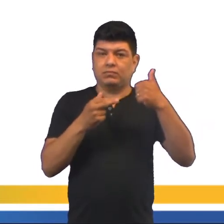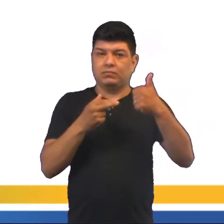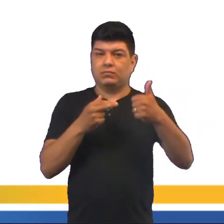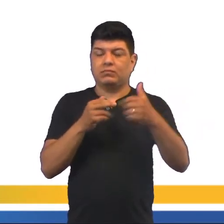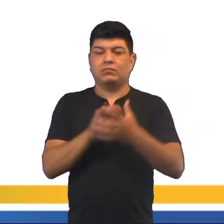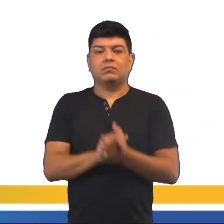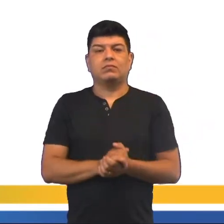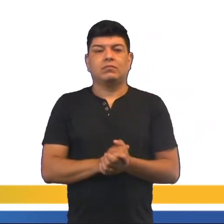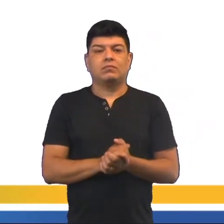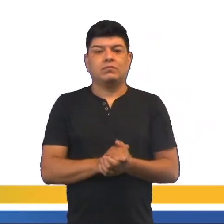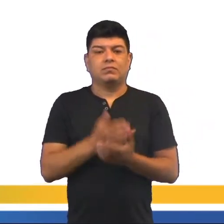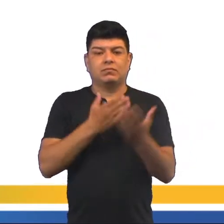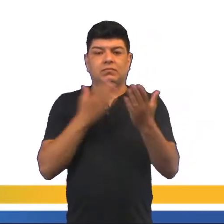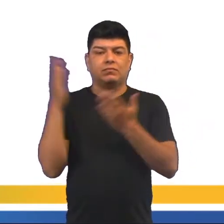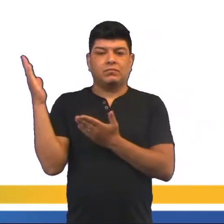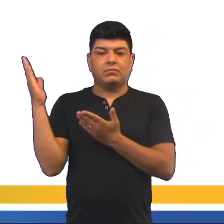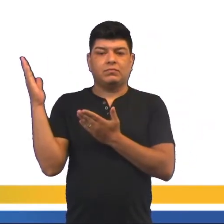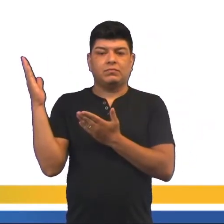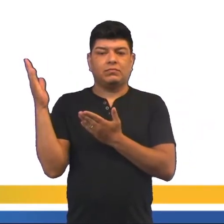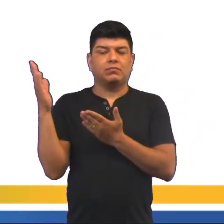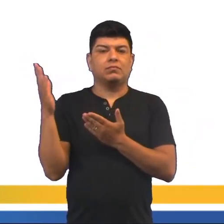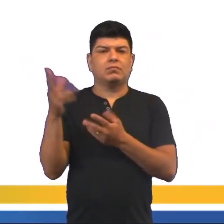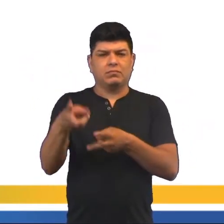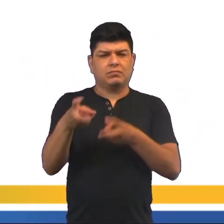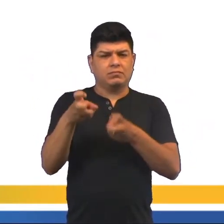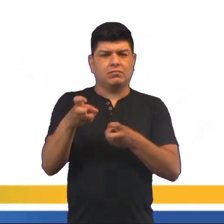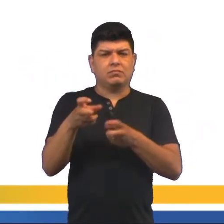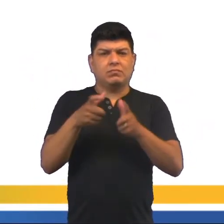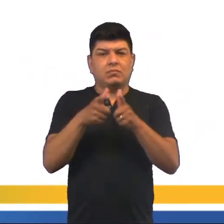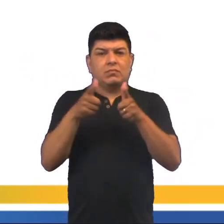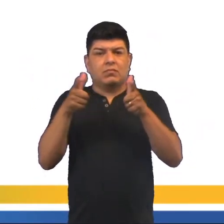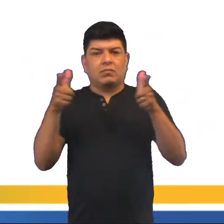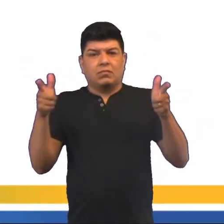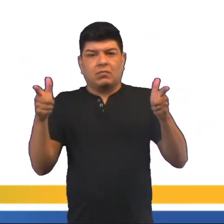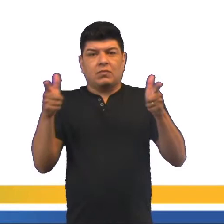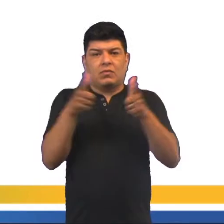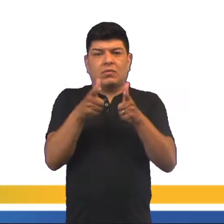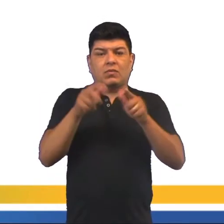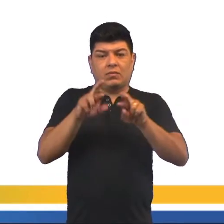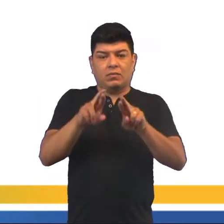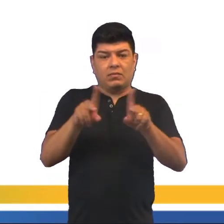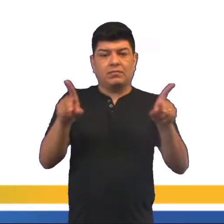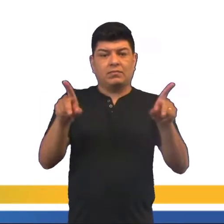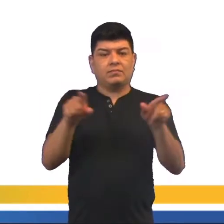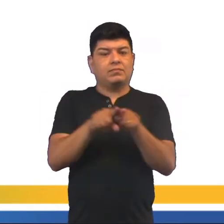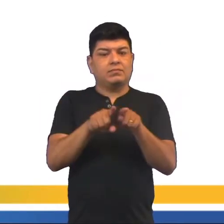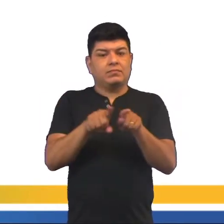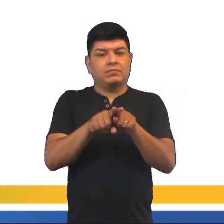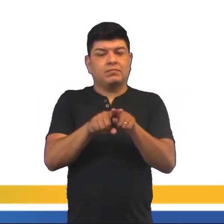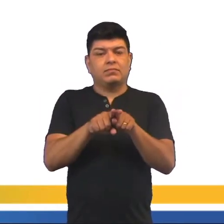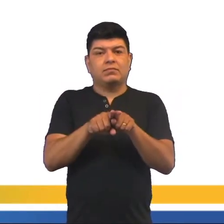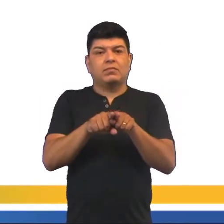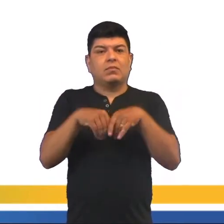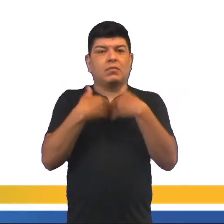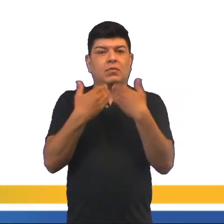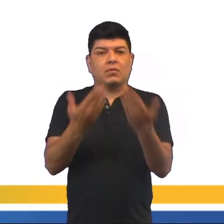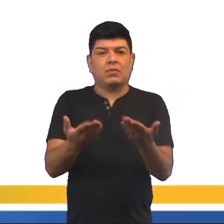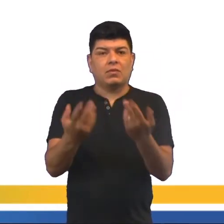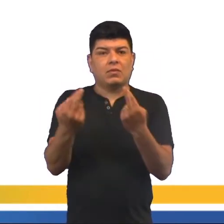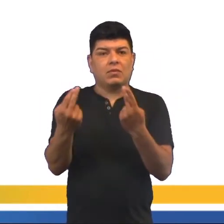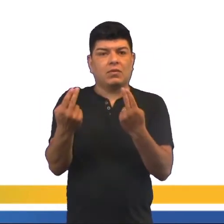triângulos. Você consegue perceber os tamanhos e as diferenças entre eles? Quais são